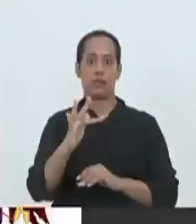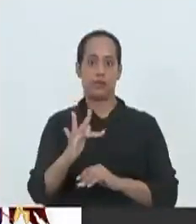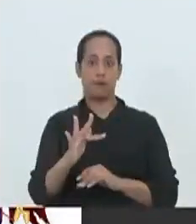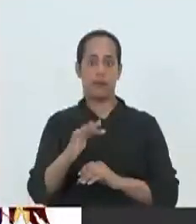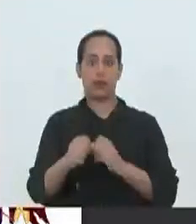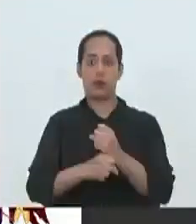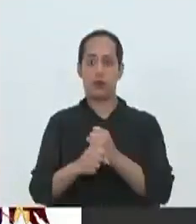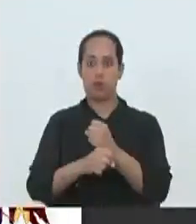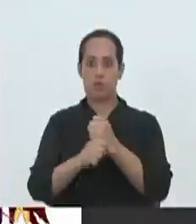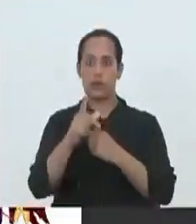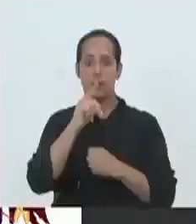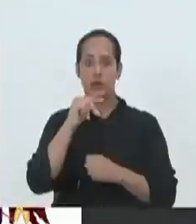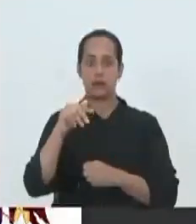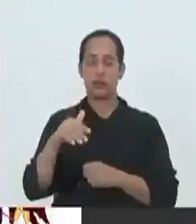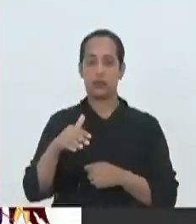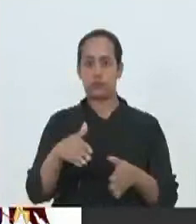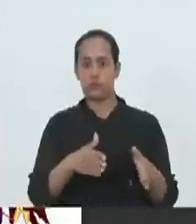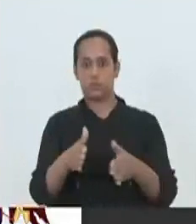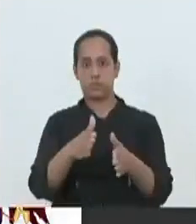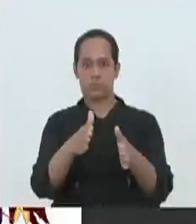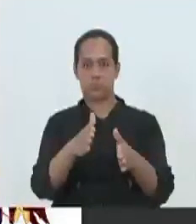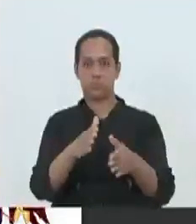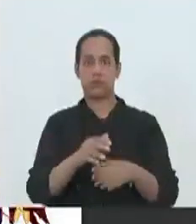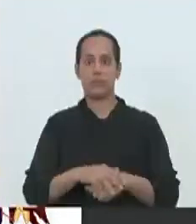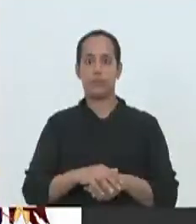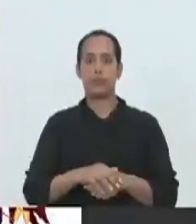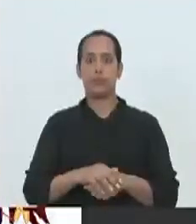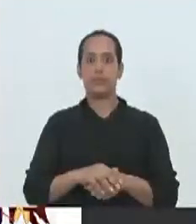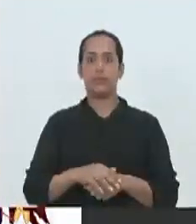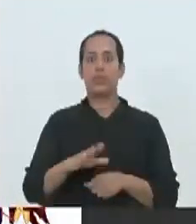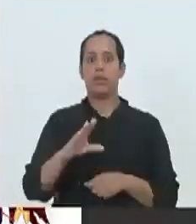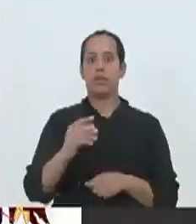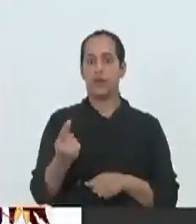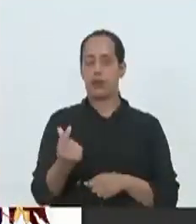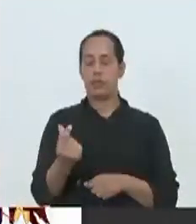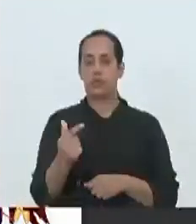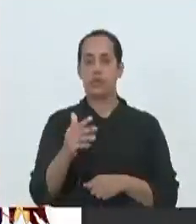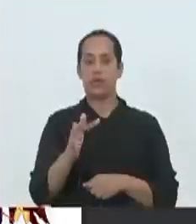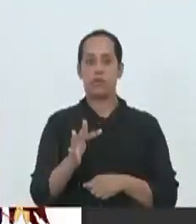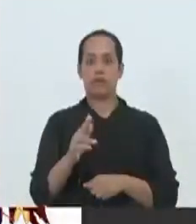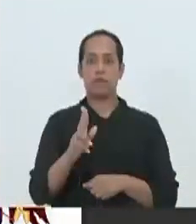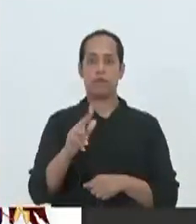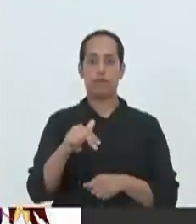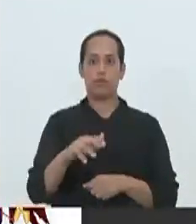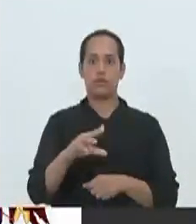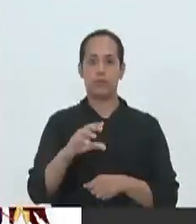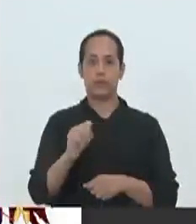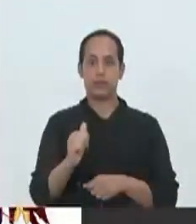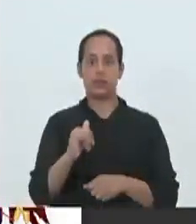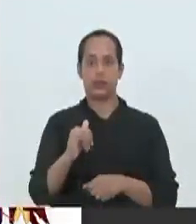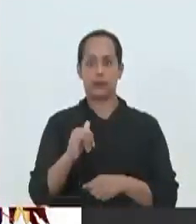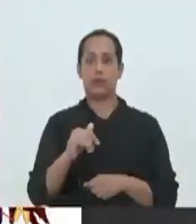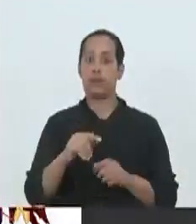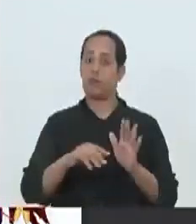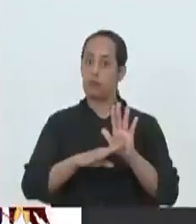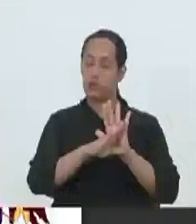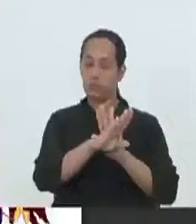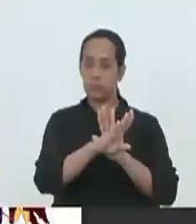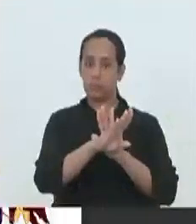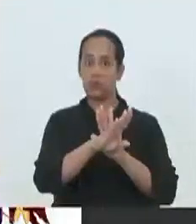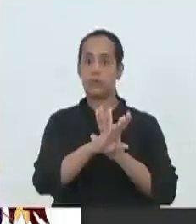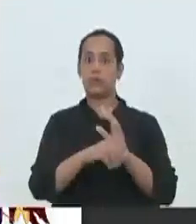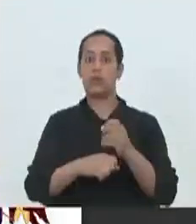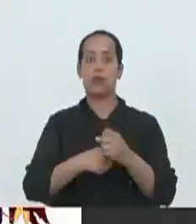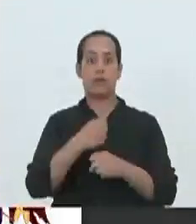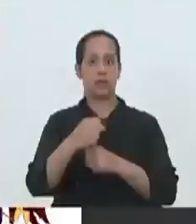Capital o funsai o funsai aumentou muito o funsai tem um repasse anual que é um percentual da receita